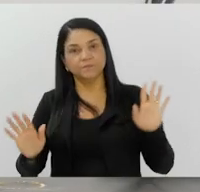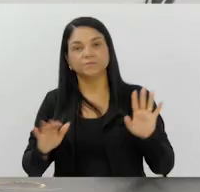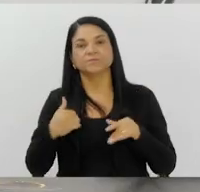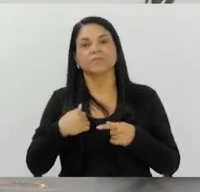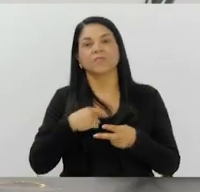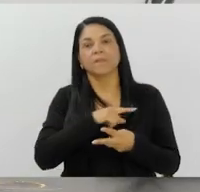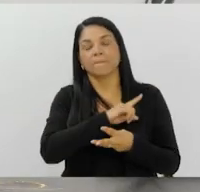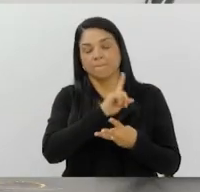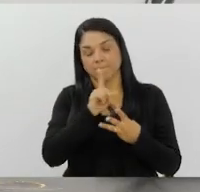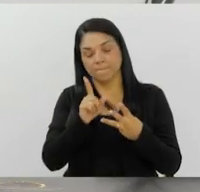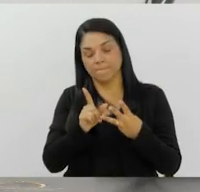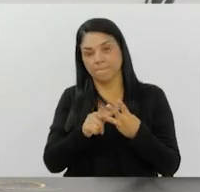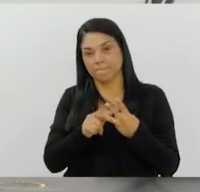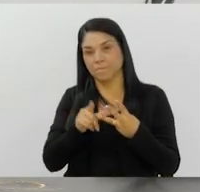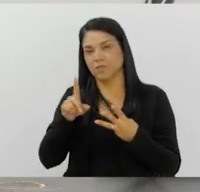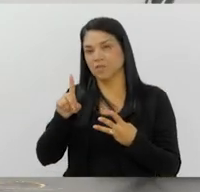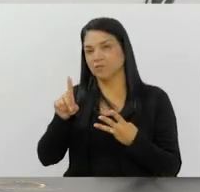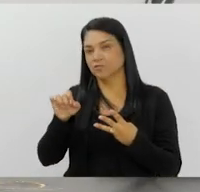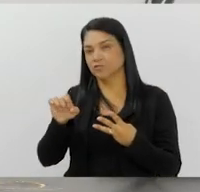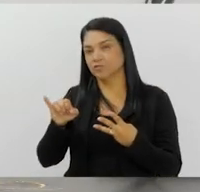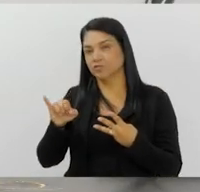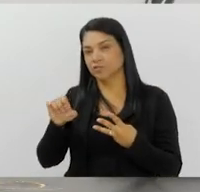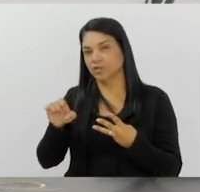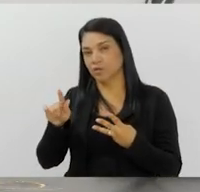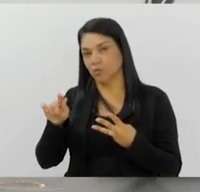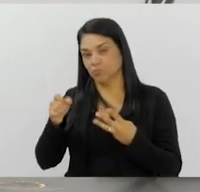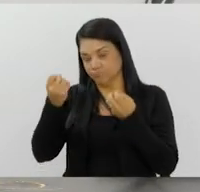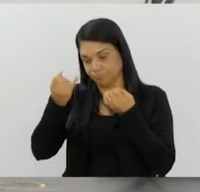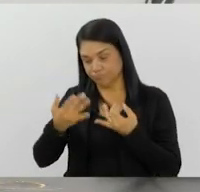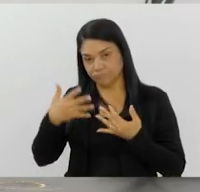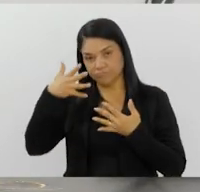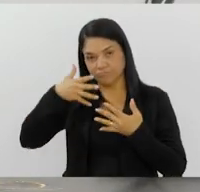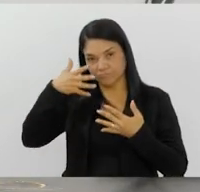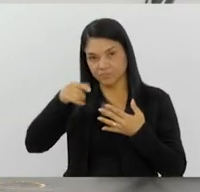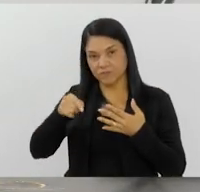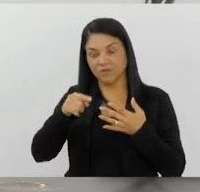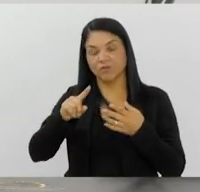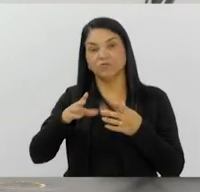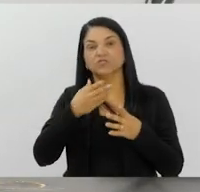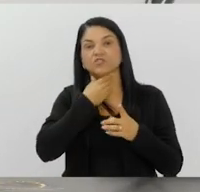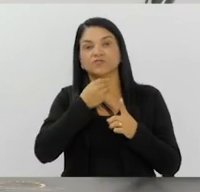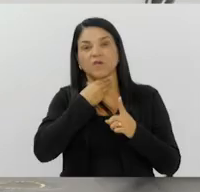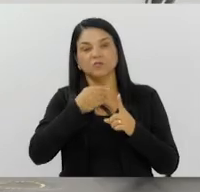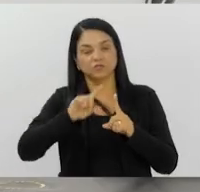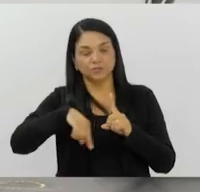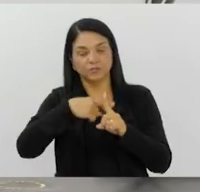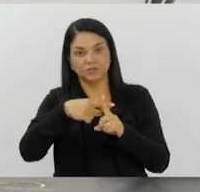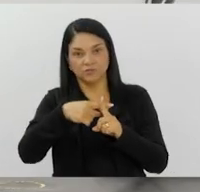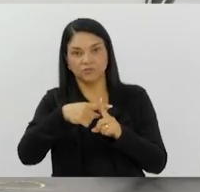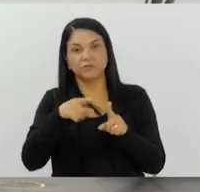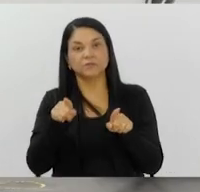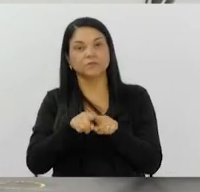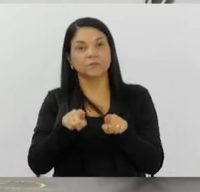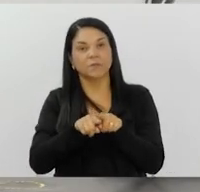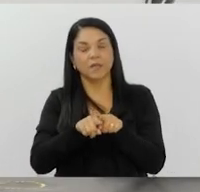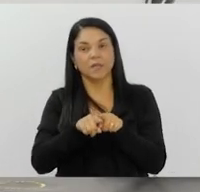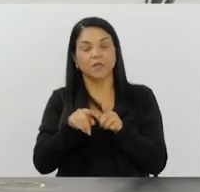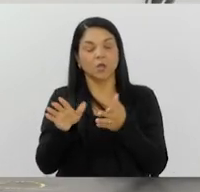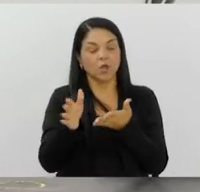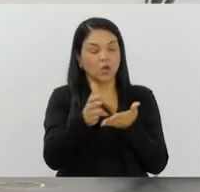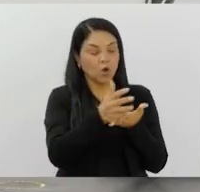enquanto oo falava era a questão além dos falsos positivos acho que também é a questão da gente